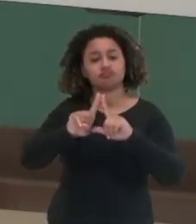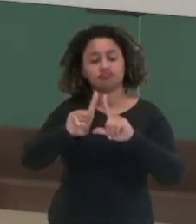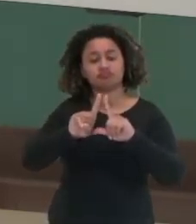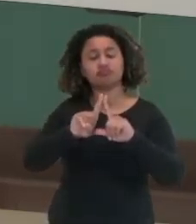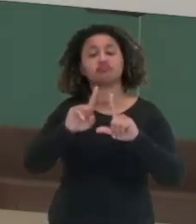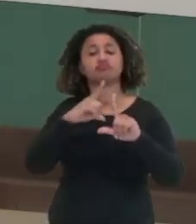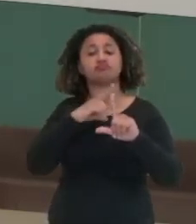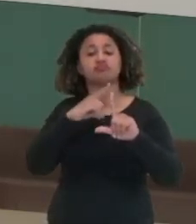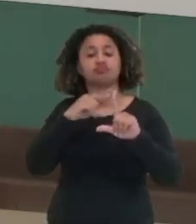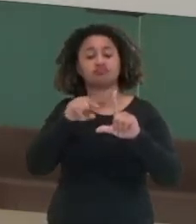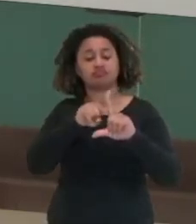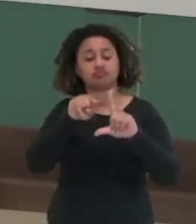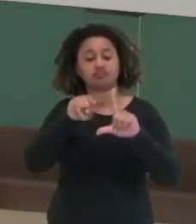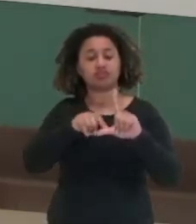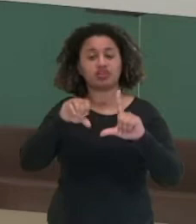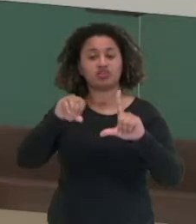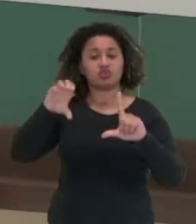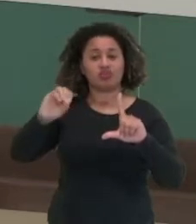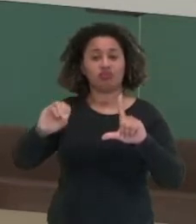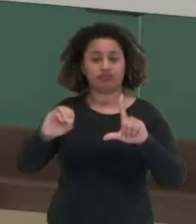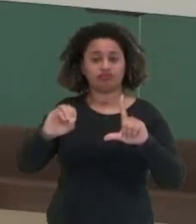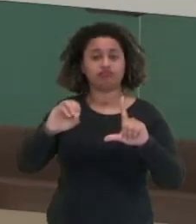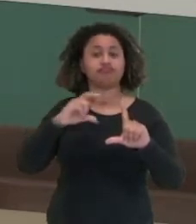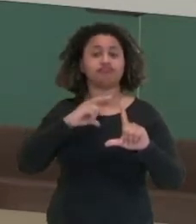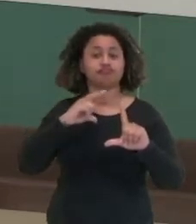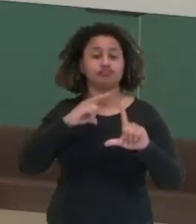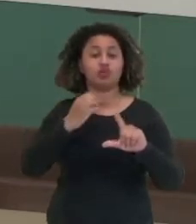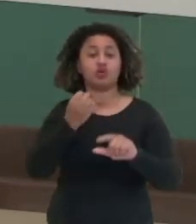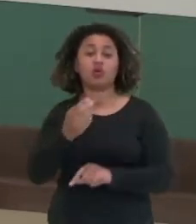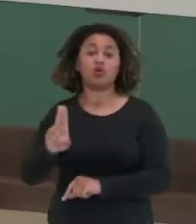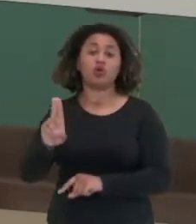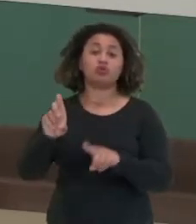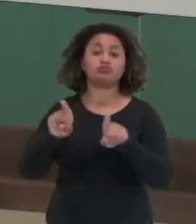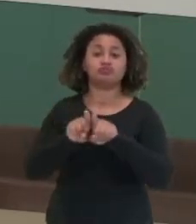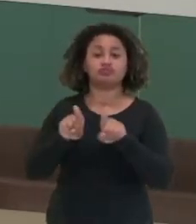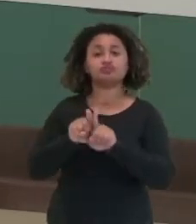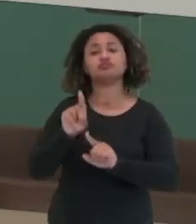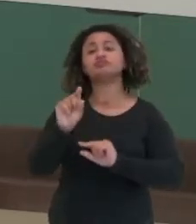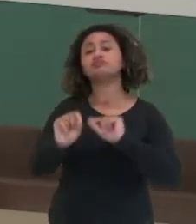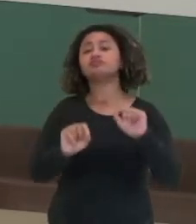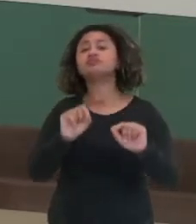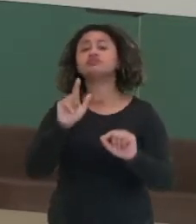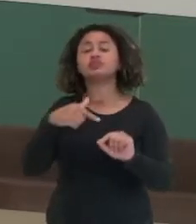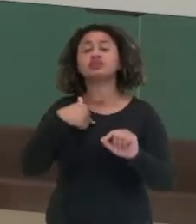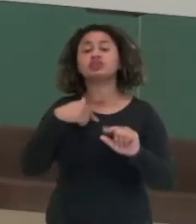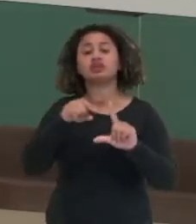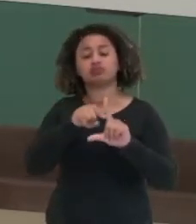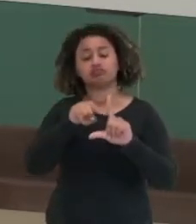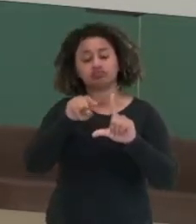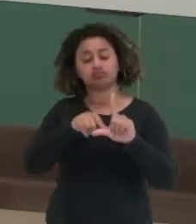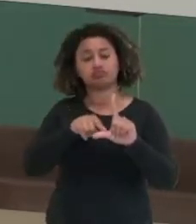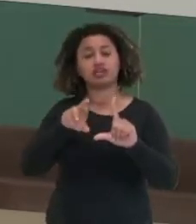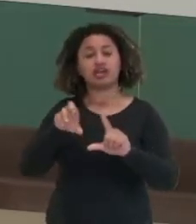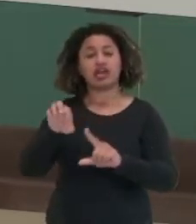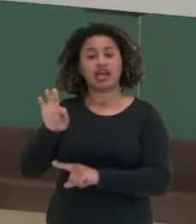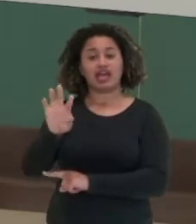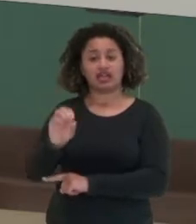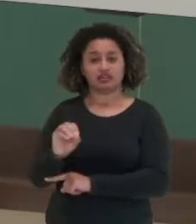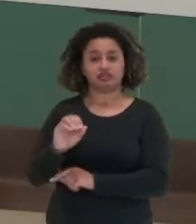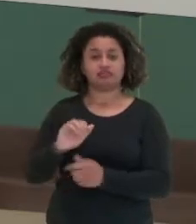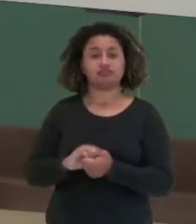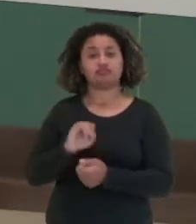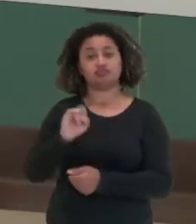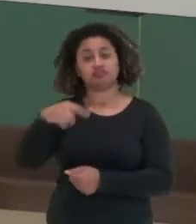acompanhado de um ângulo de 90 graus, ou também conhecido como ângulo reto. Então, se